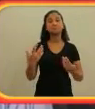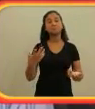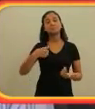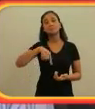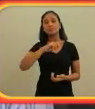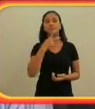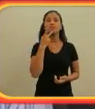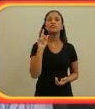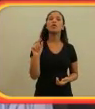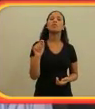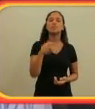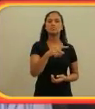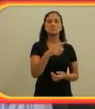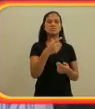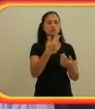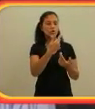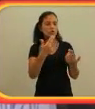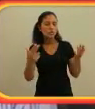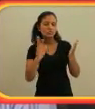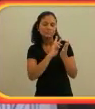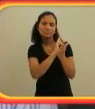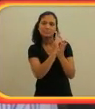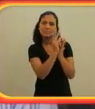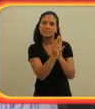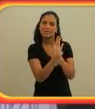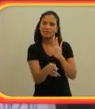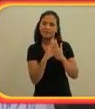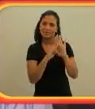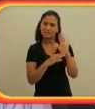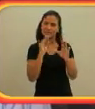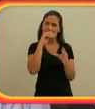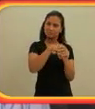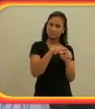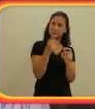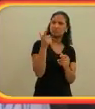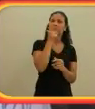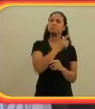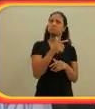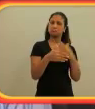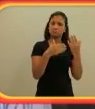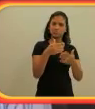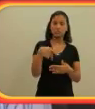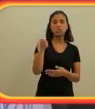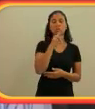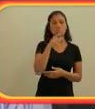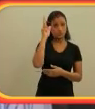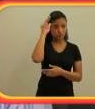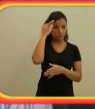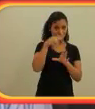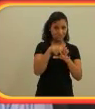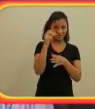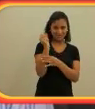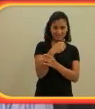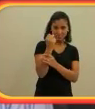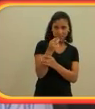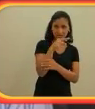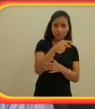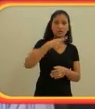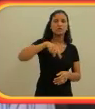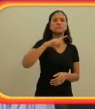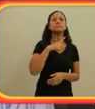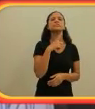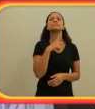a gente fala de benefícios, efeitos, com o uso da ecoterapia, a gente tem uma gama muito grande, de